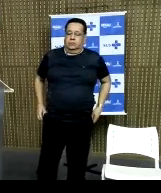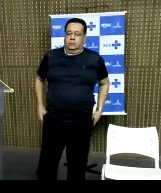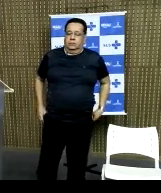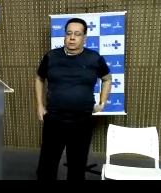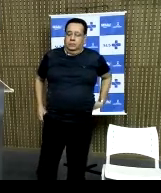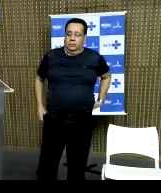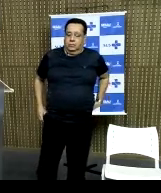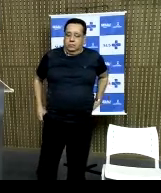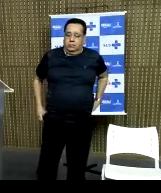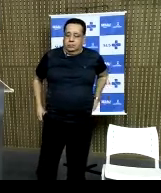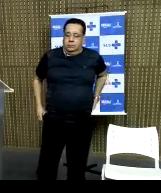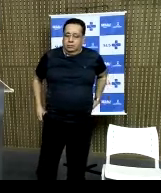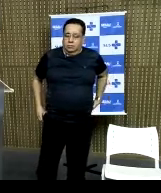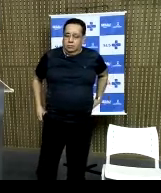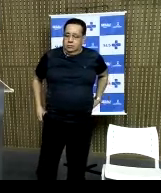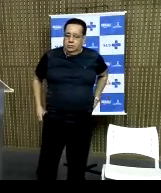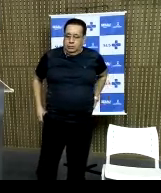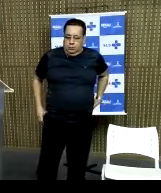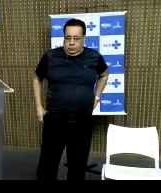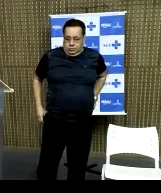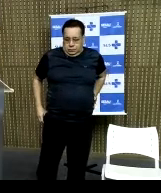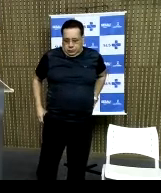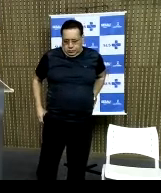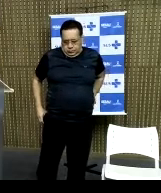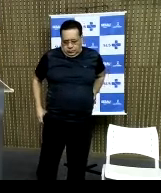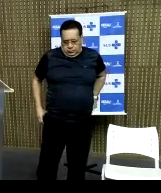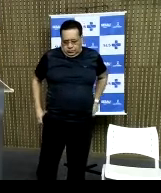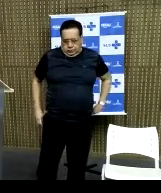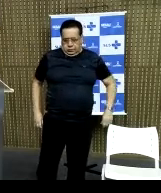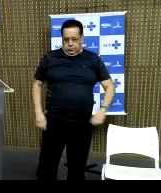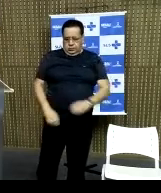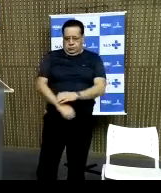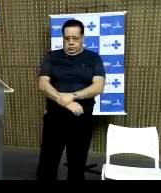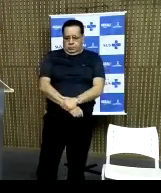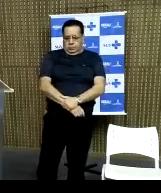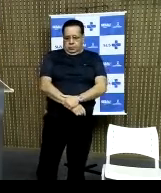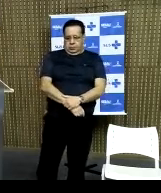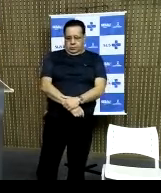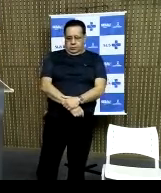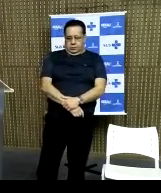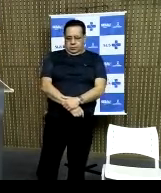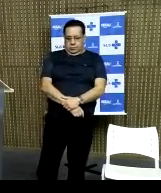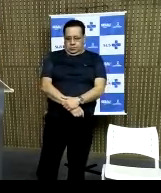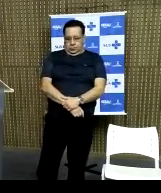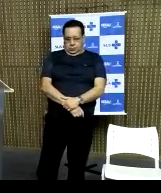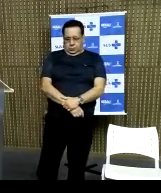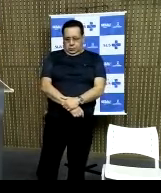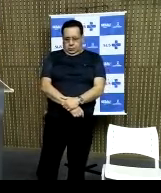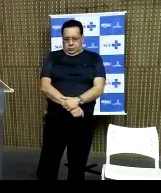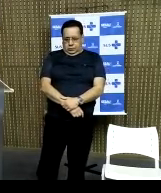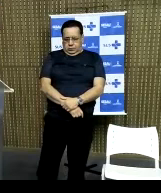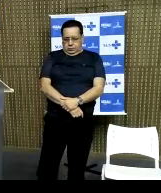de visitas, por conta dessas visitas não estarem sendo realizadas por conta dos dentistas.